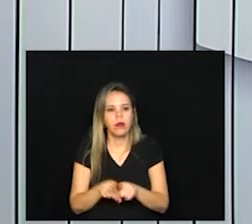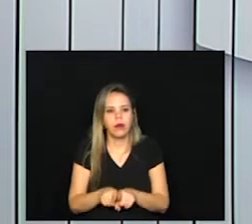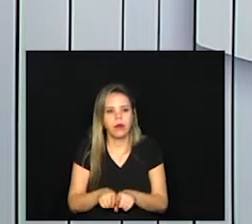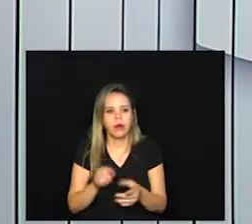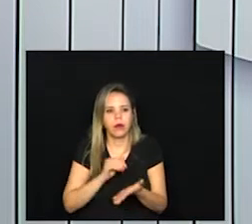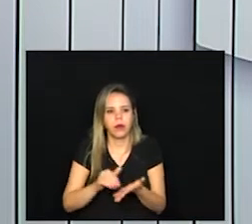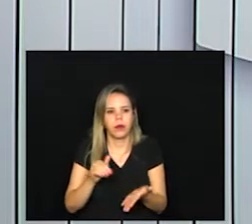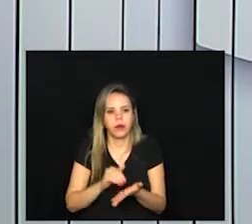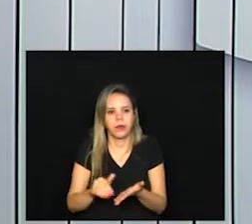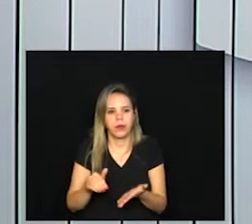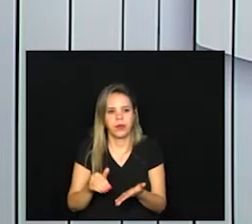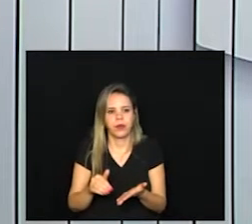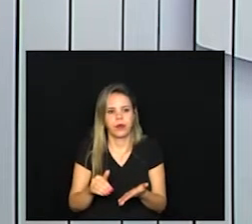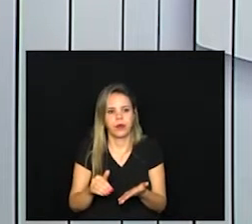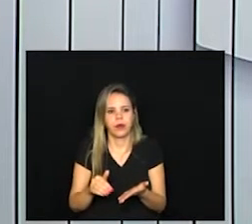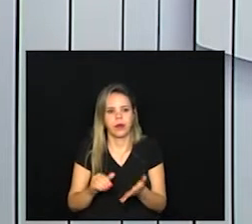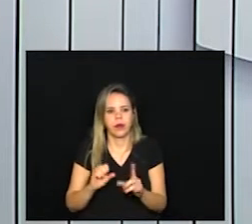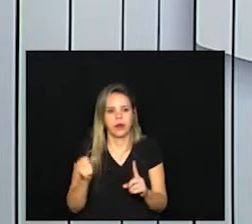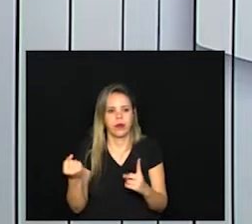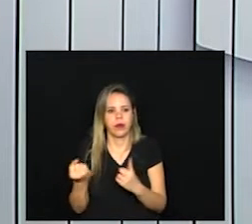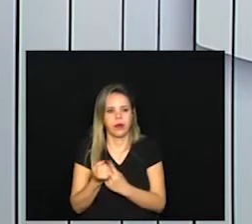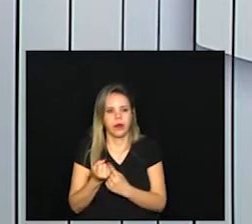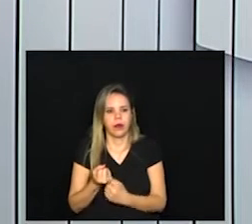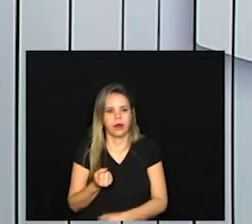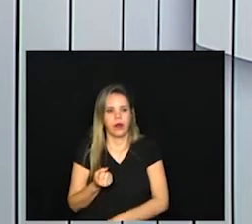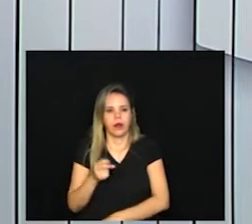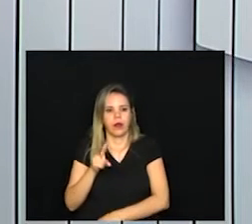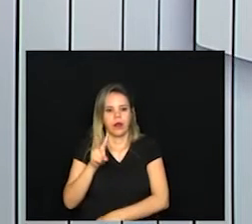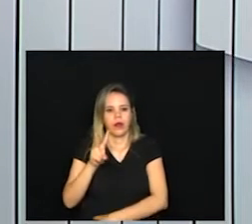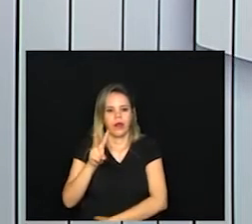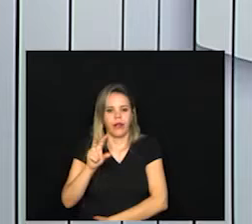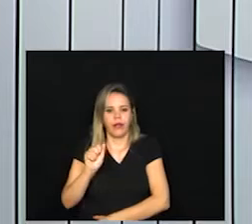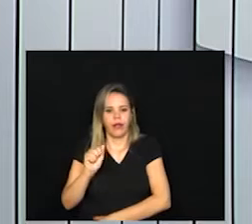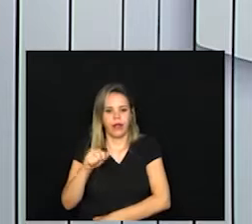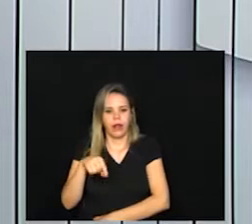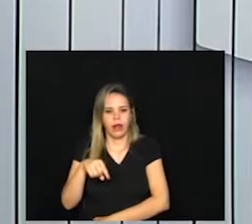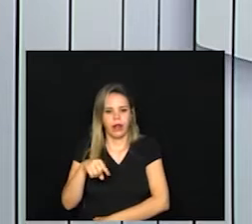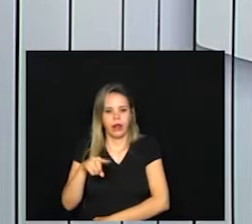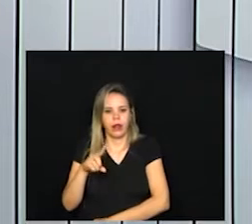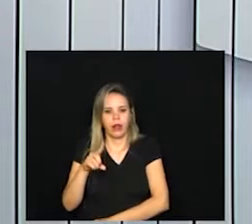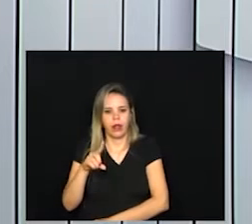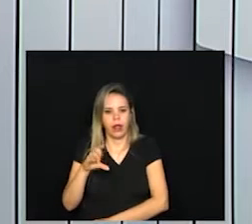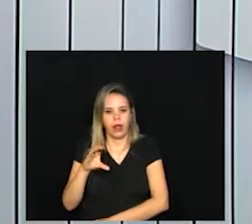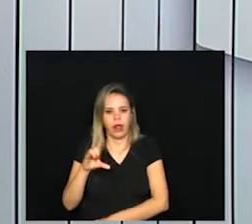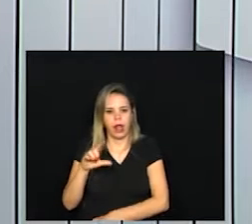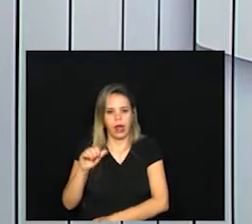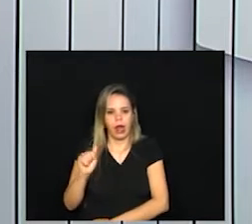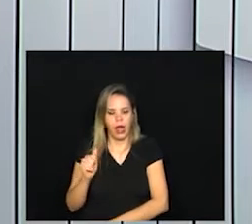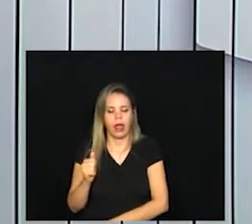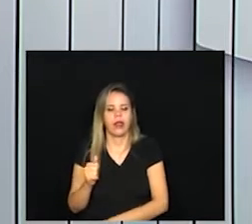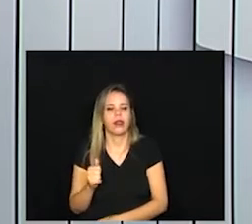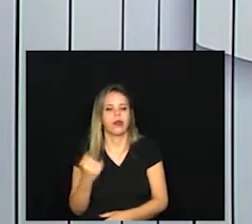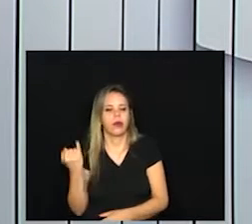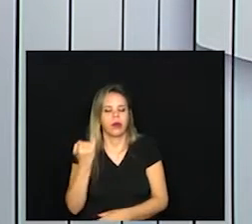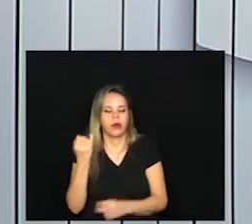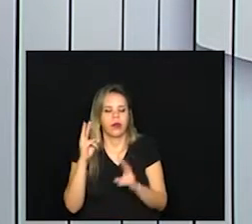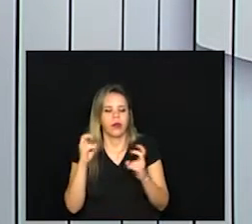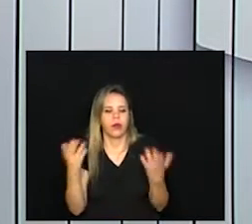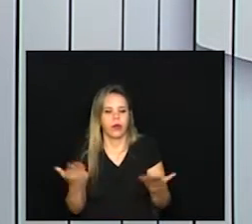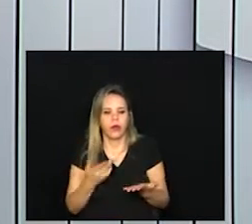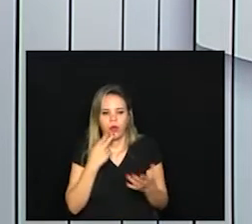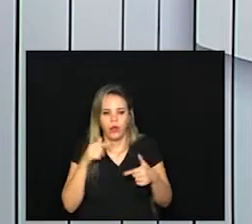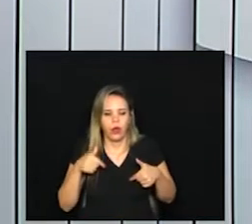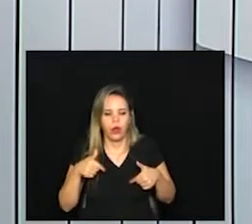a secretária Municipal de Assistência Social, a Vandecleia Moro, já que é um assunto importantíssimo que nós estamos falando,